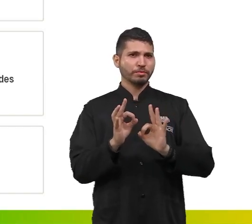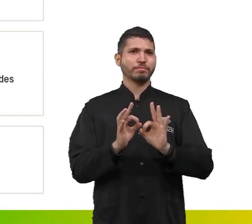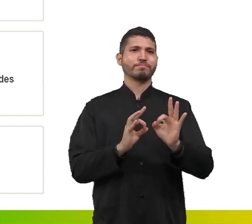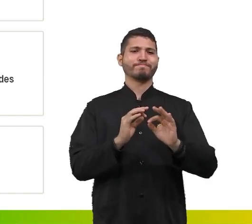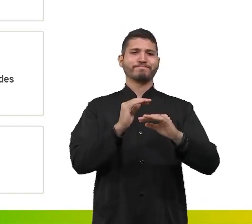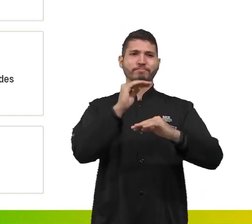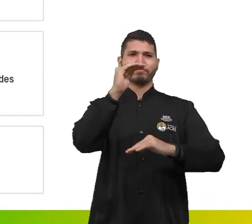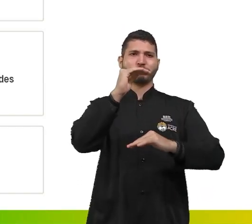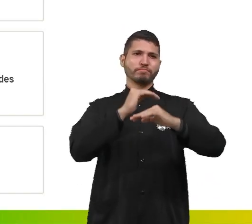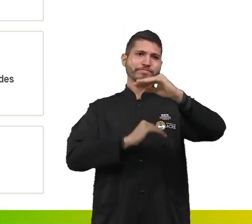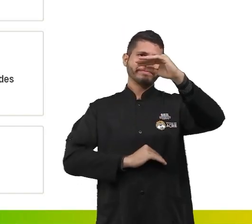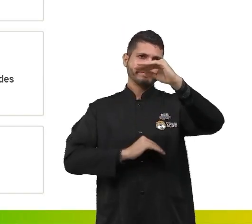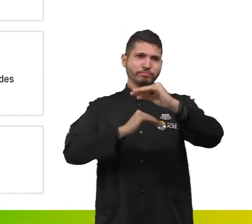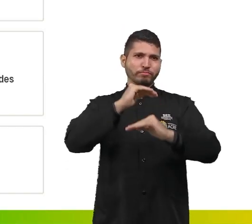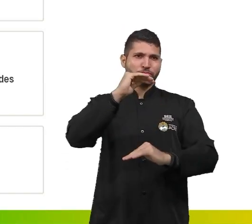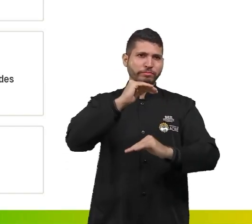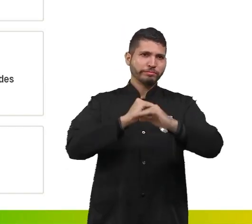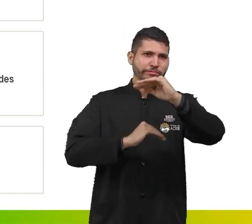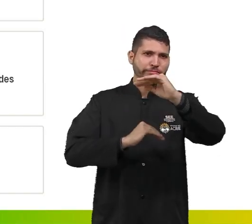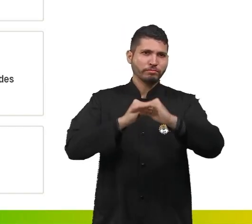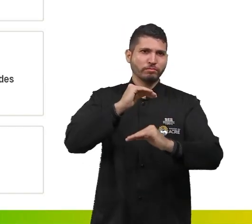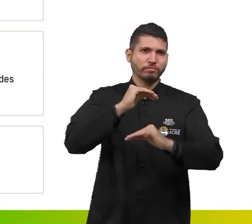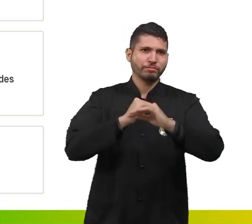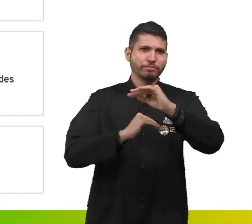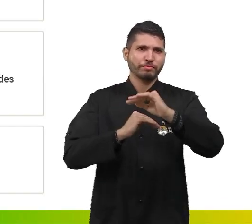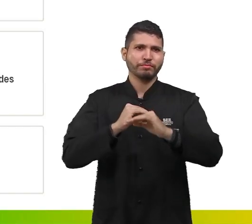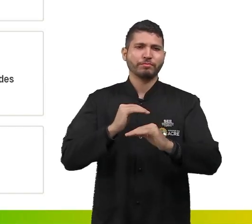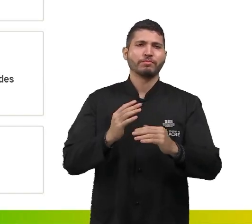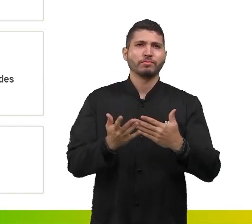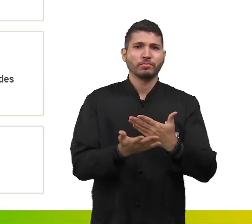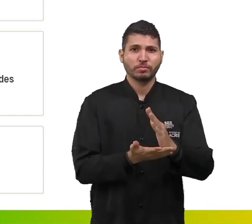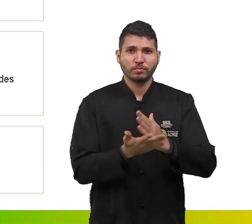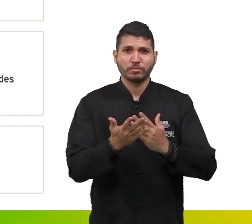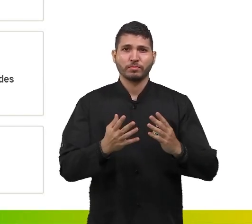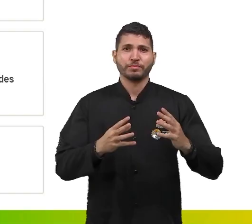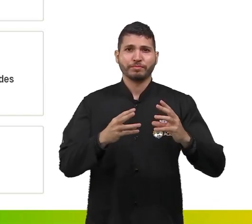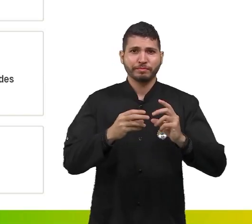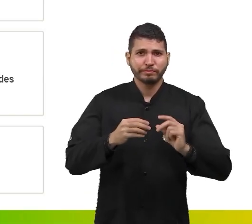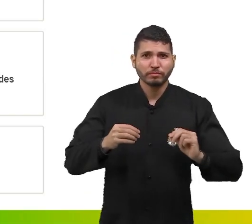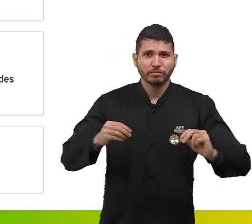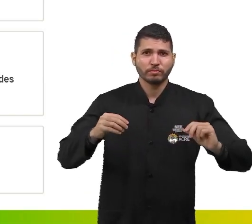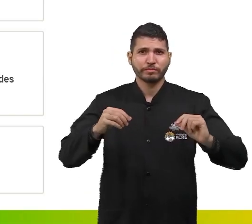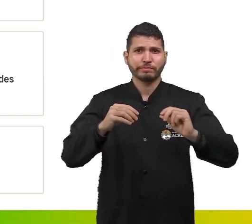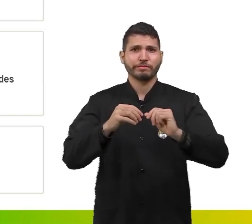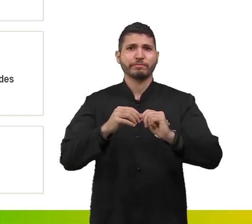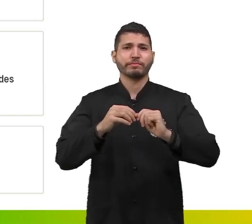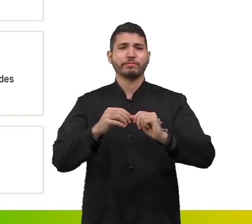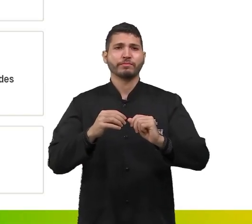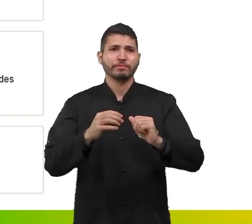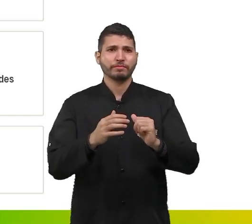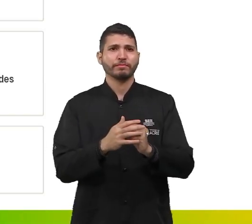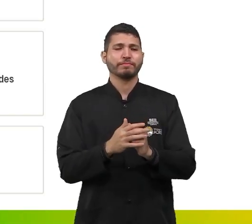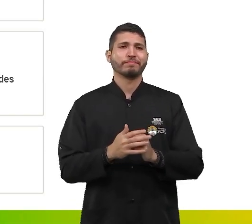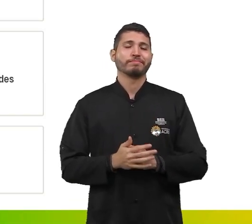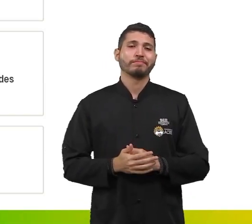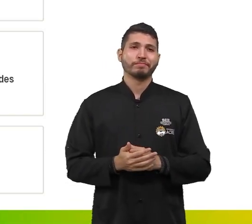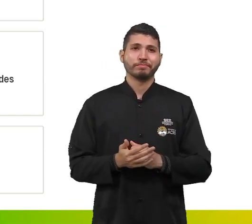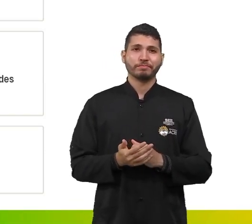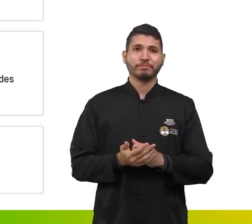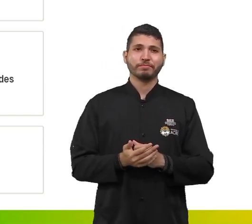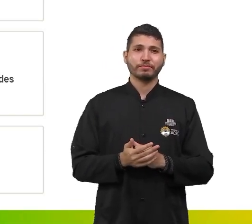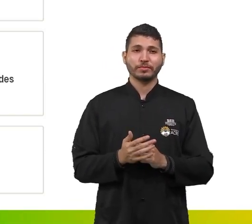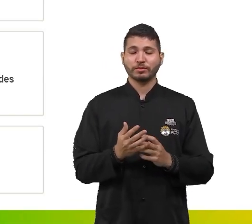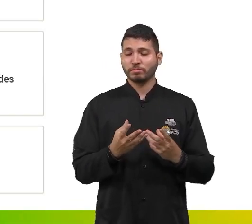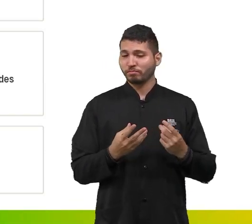nacional não foi universal nem simultânea, com alguns territórios mantendo fragmentação por séculos